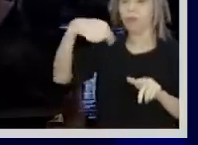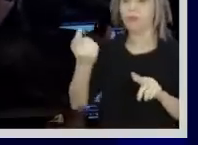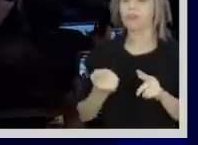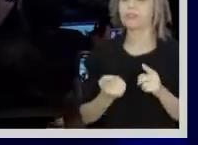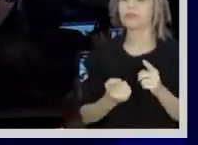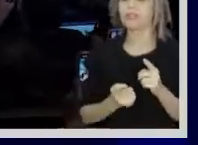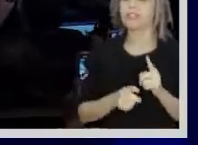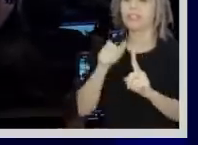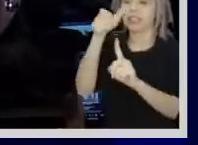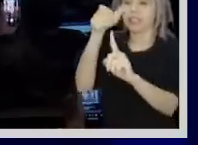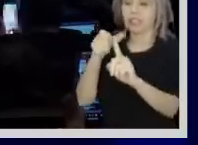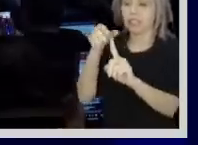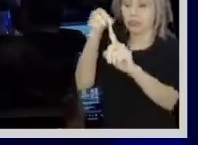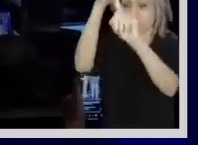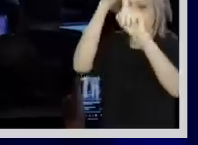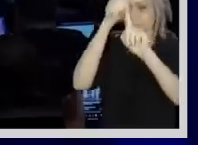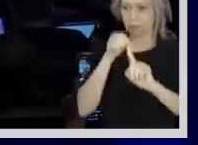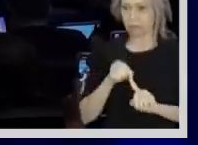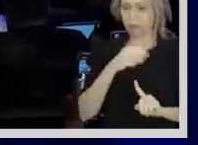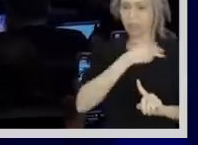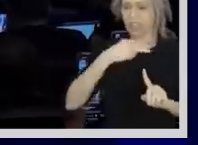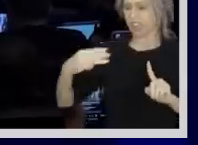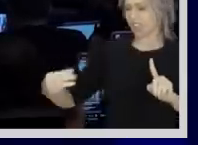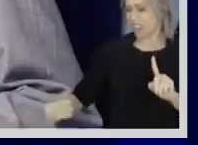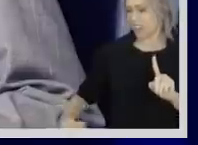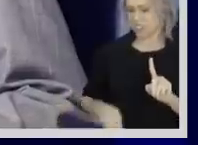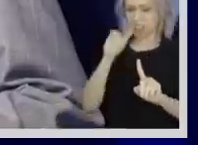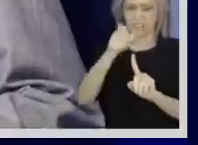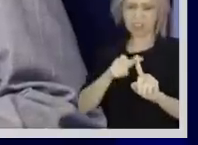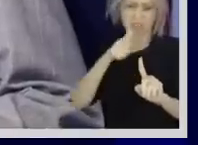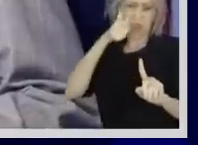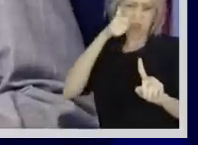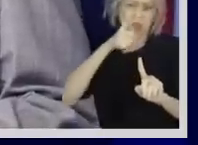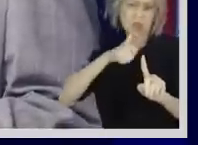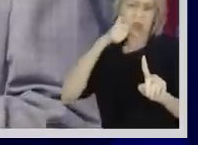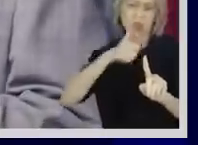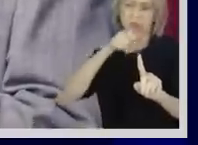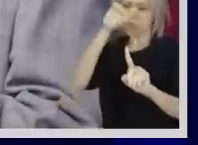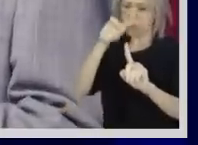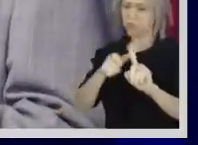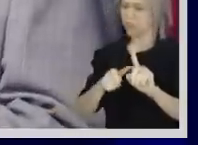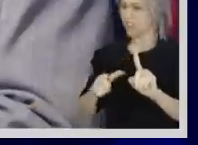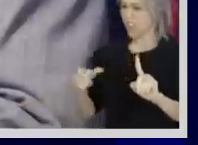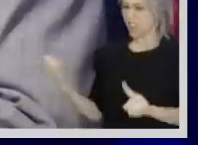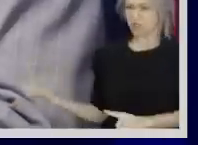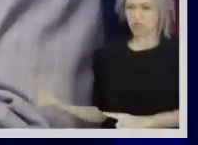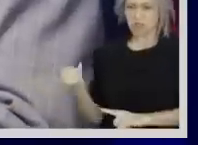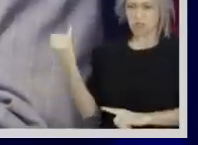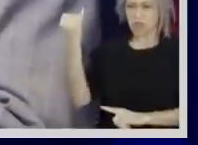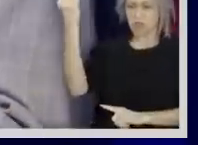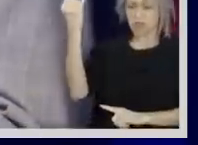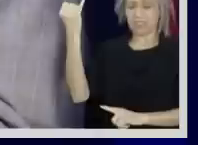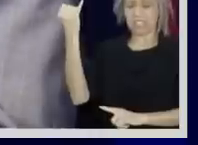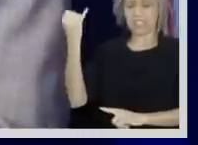desse mandato, ou ela vai se aliar de uma forma que ela faça uma composição para a próxima chapa, podendo concorrer, por exemplo, como